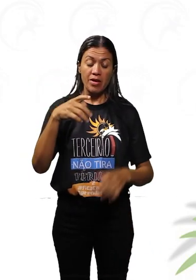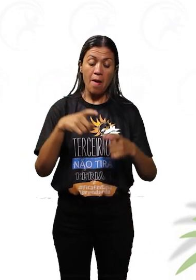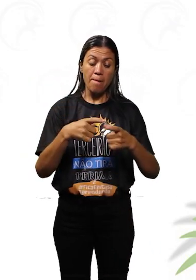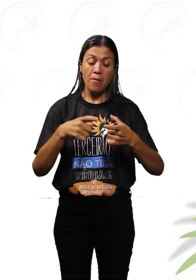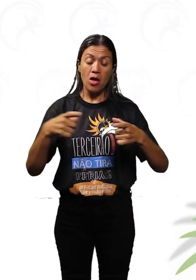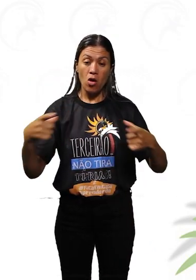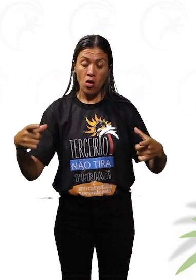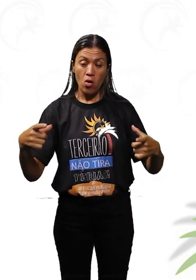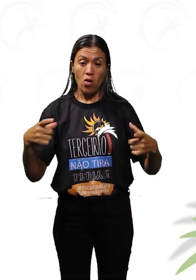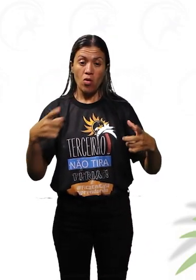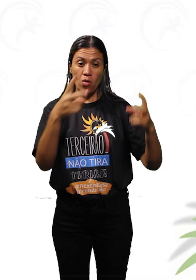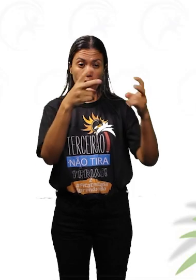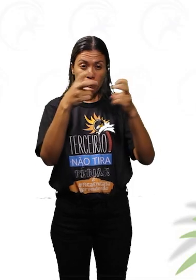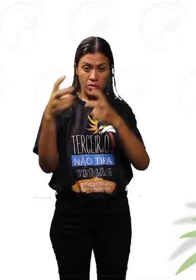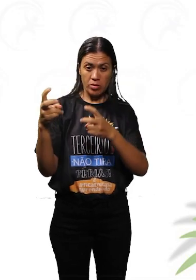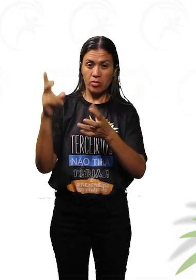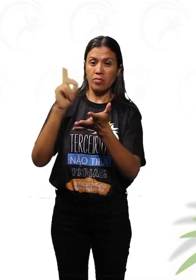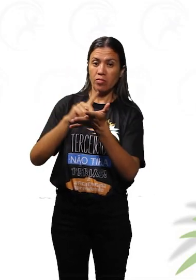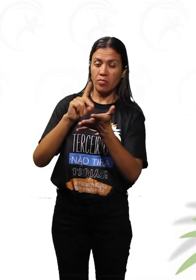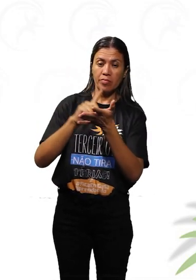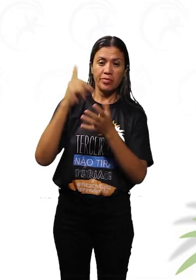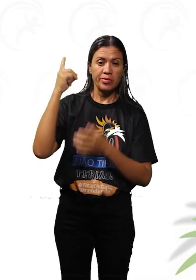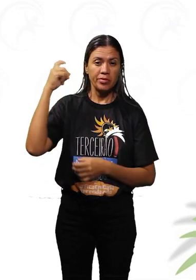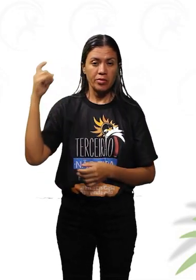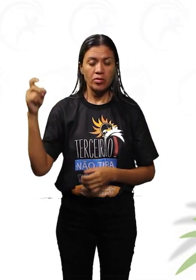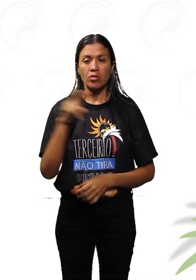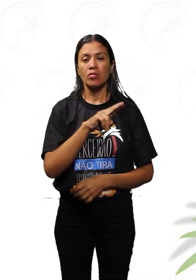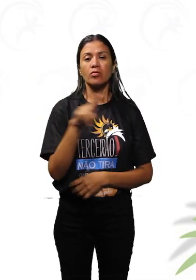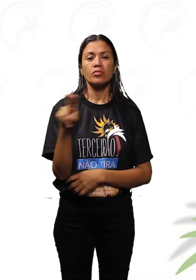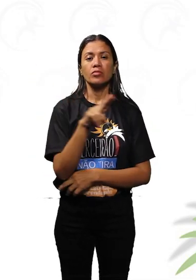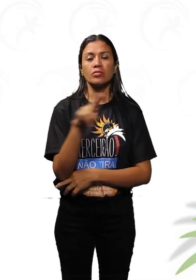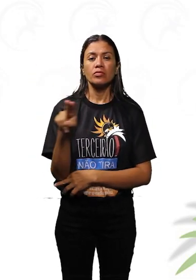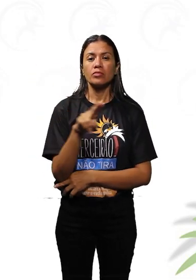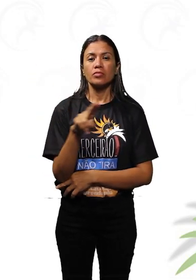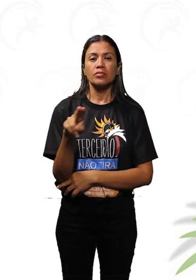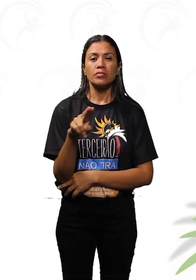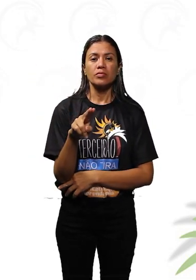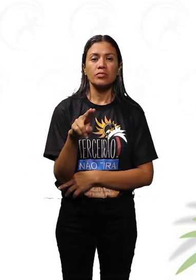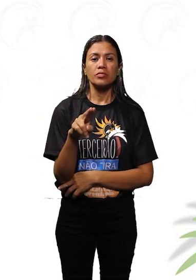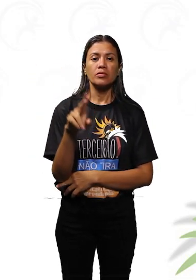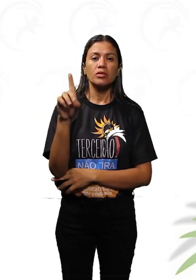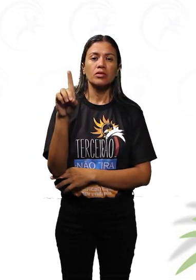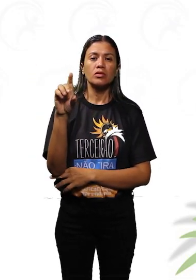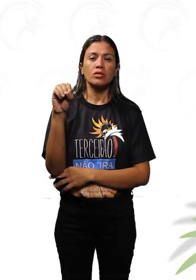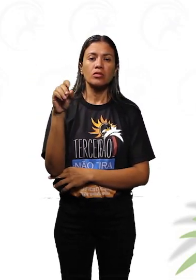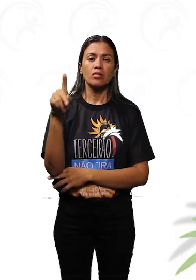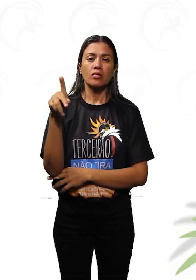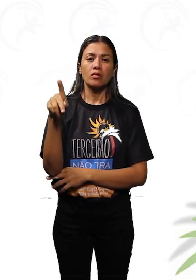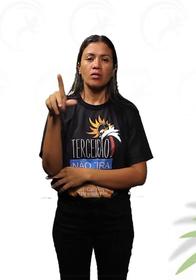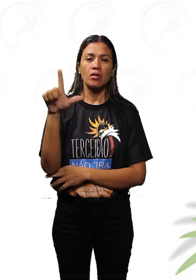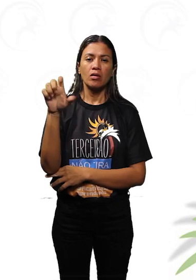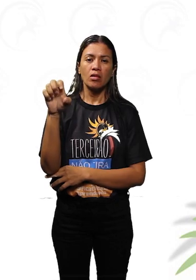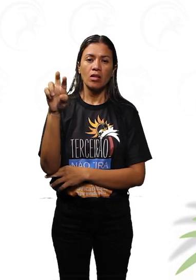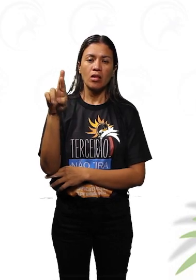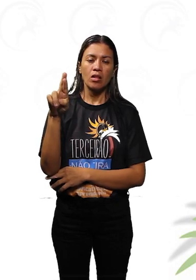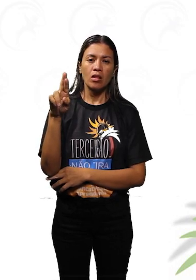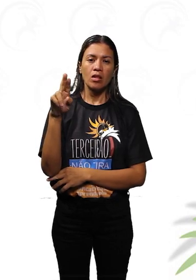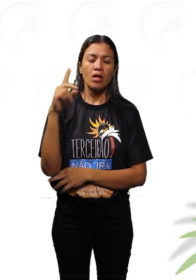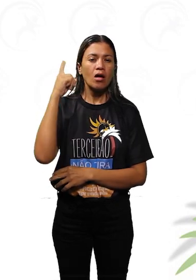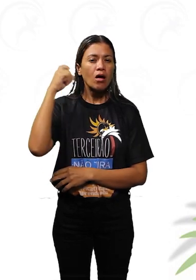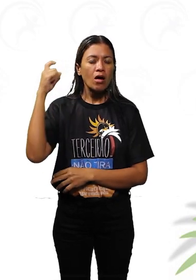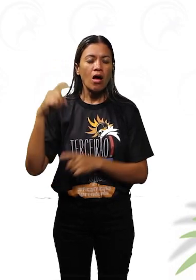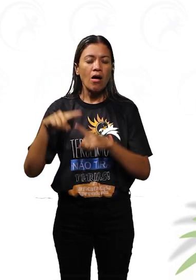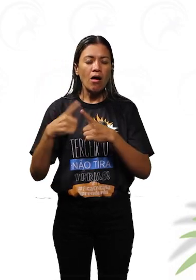que eu percebo for maior do que a original do som, eu chamo isso de efeito Doppler com aumento de frequência, eu percebo um som mais